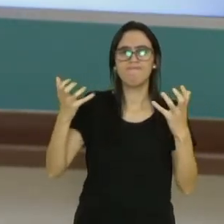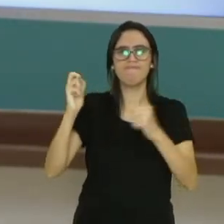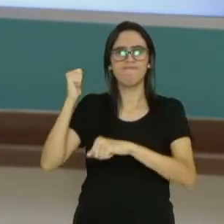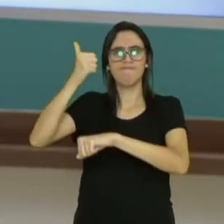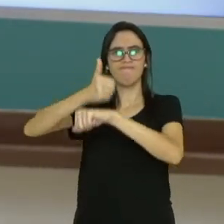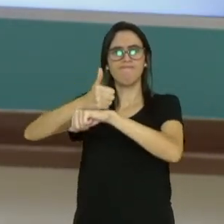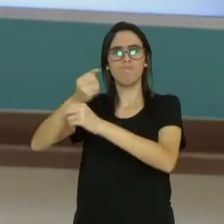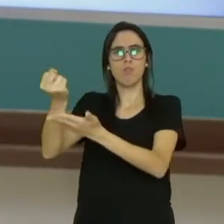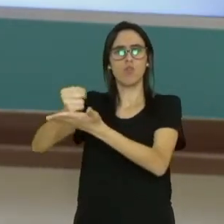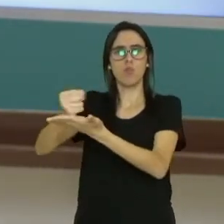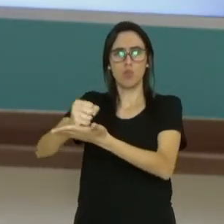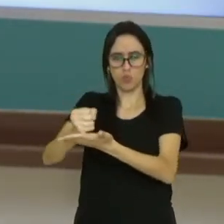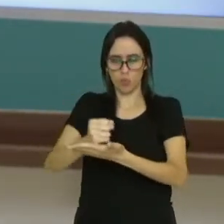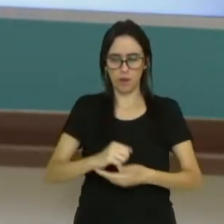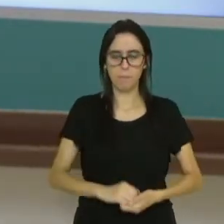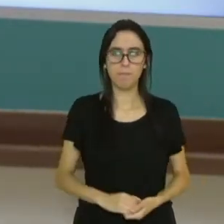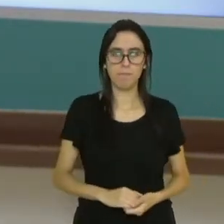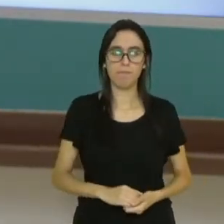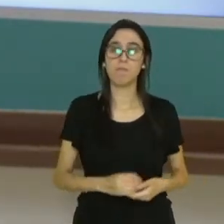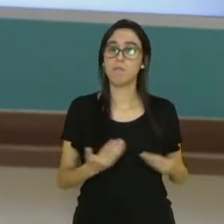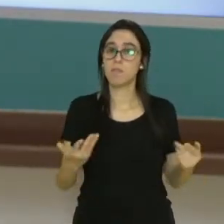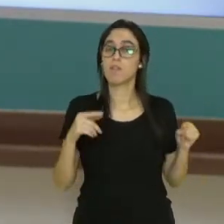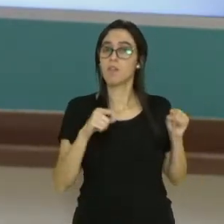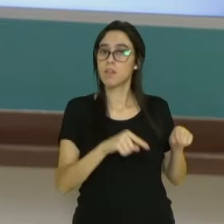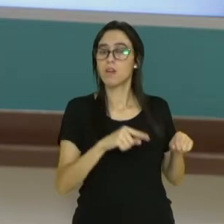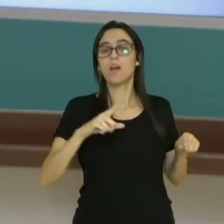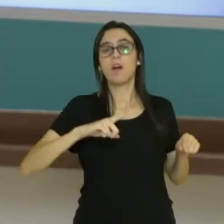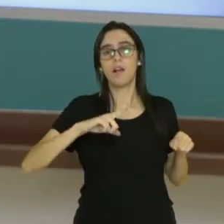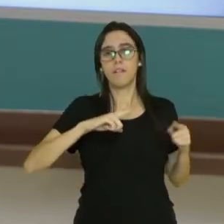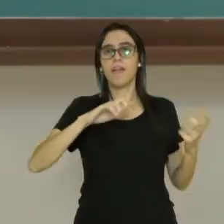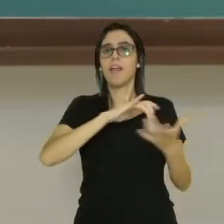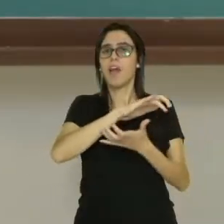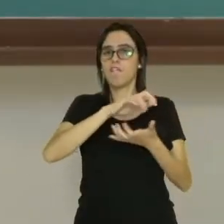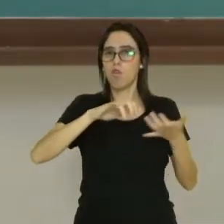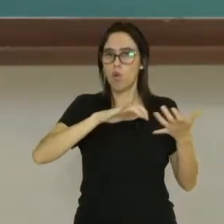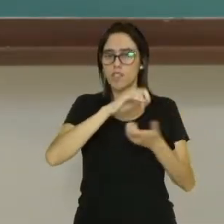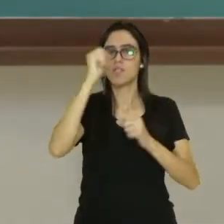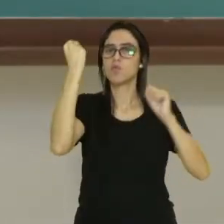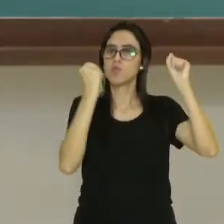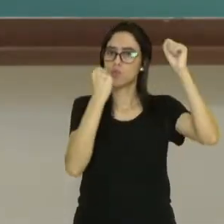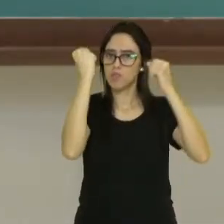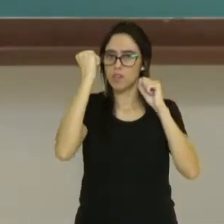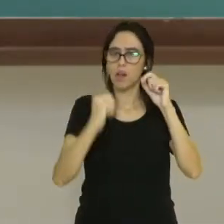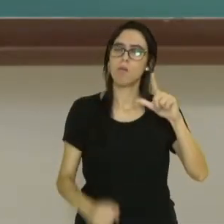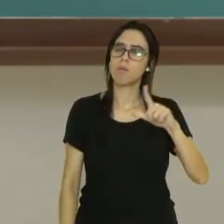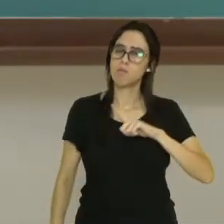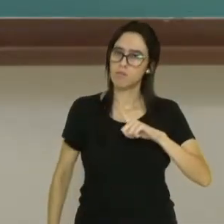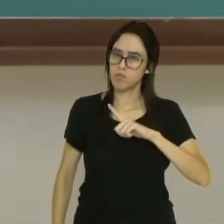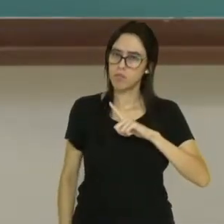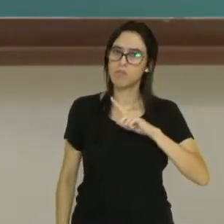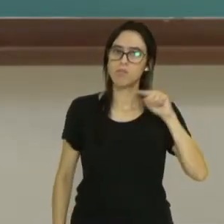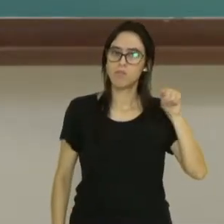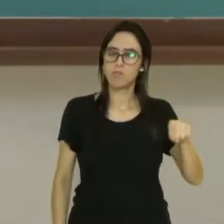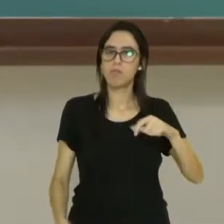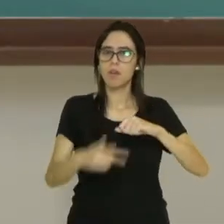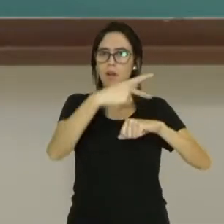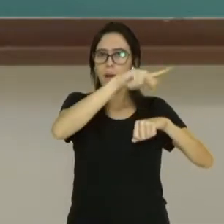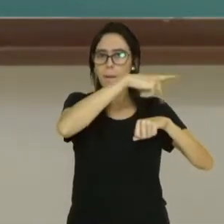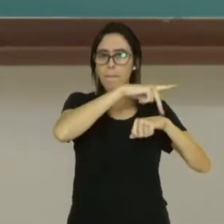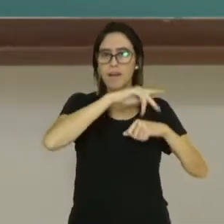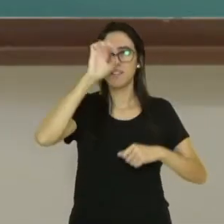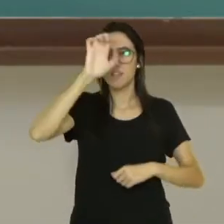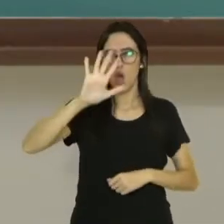e industriais. Já se vivia a Revolução Industrial, essas nações europeias, elas tinham